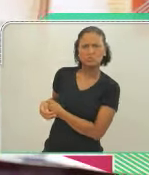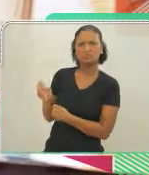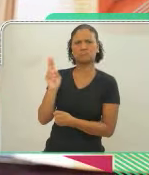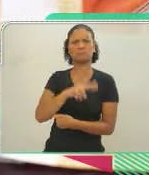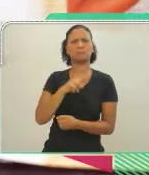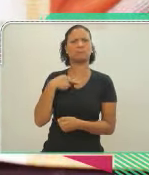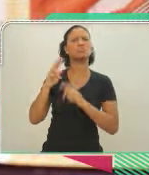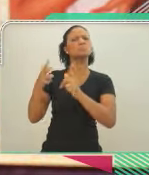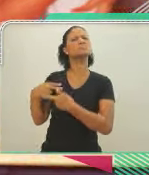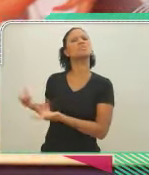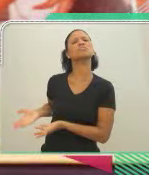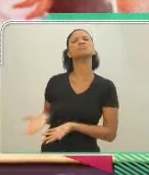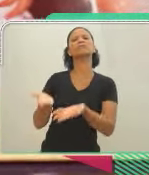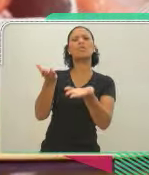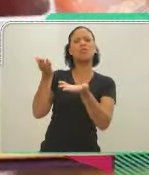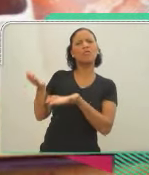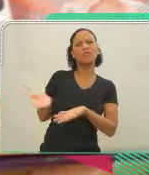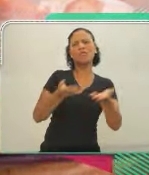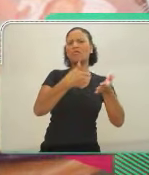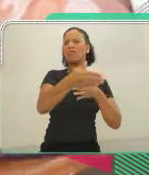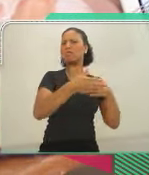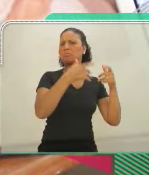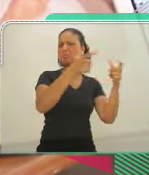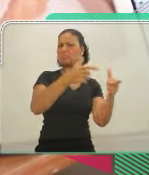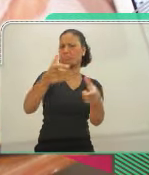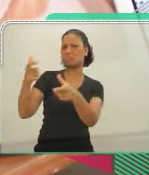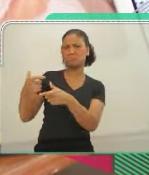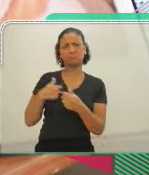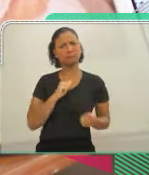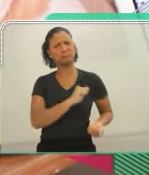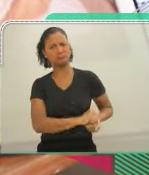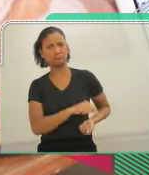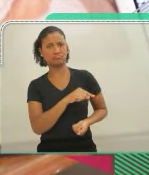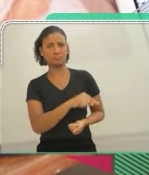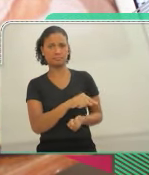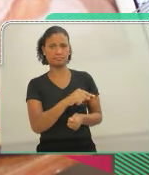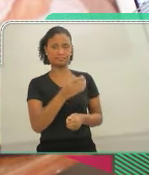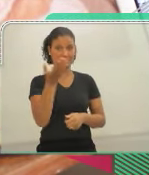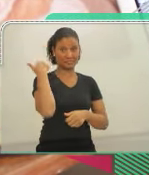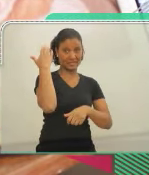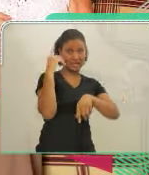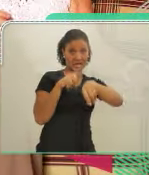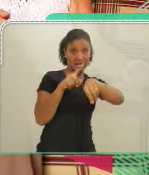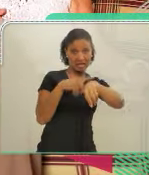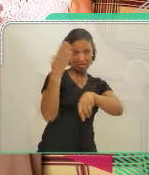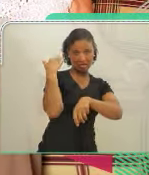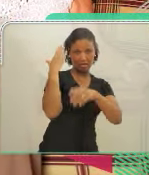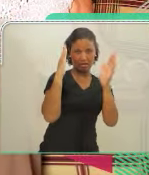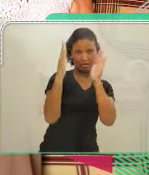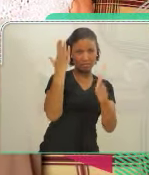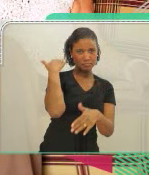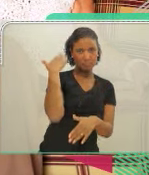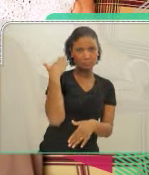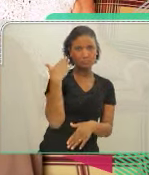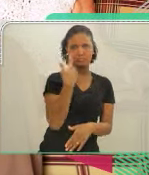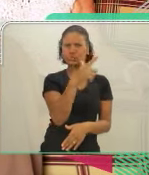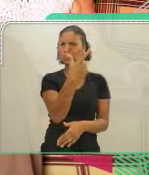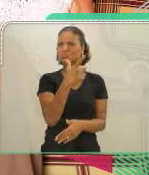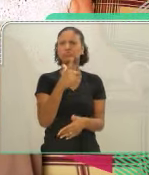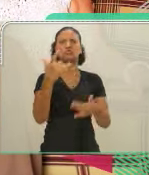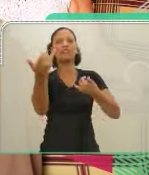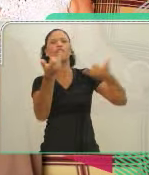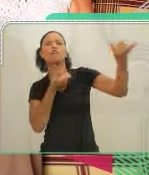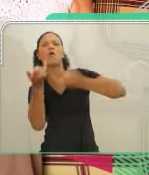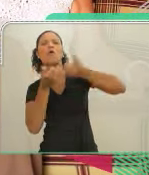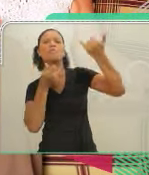Nunca escondi minha filha, sempre carreguei ela pra tudo quanto é lado. Naquela época nós não tínhamos muitas informações,